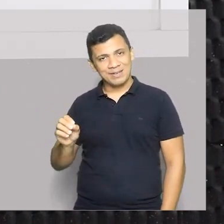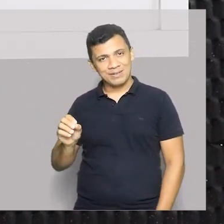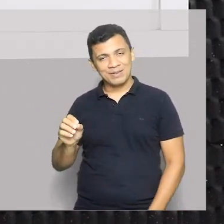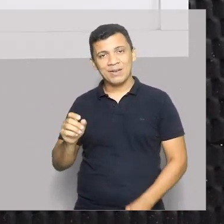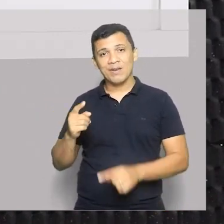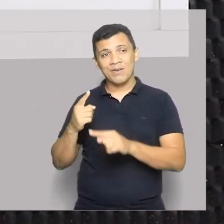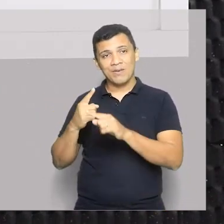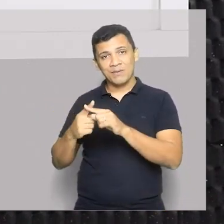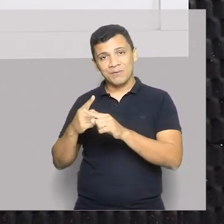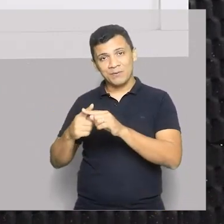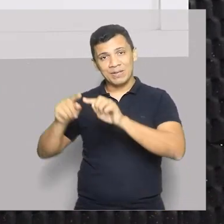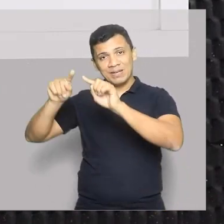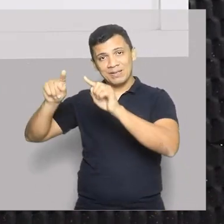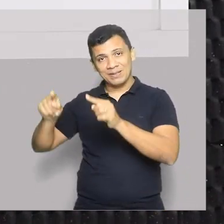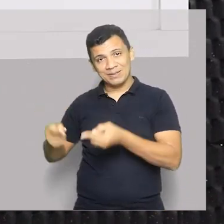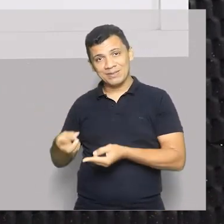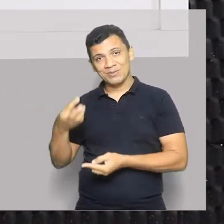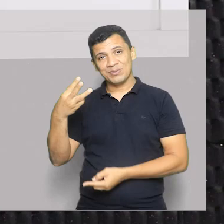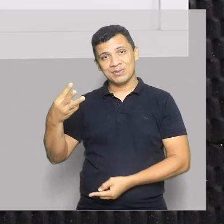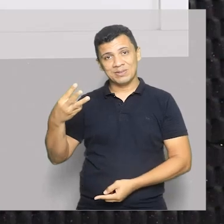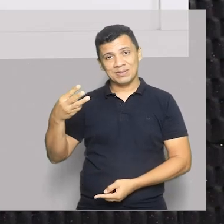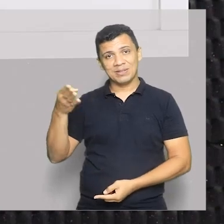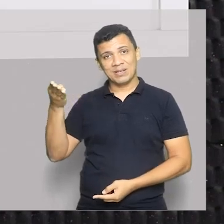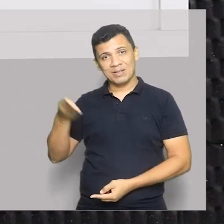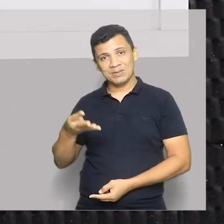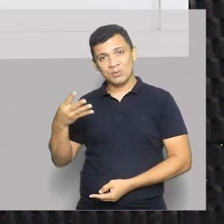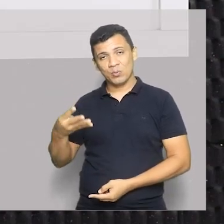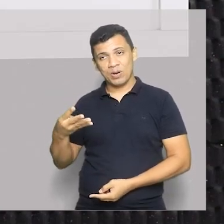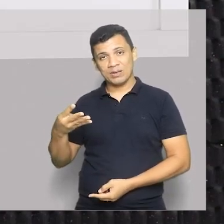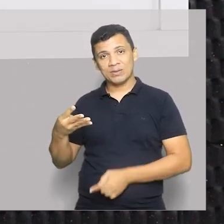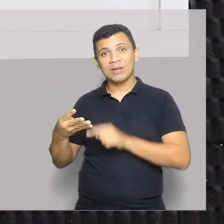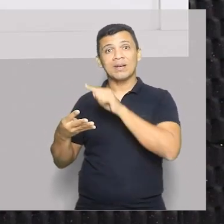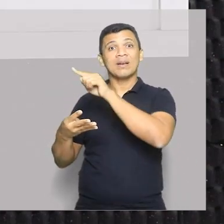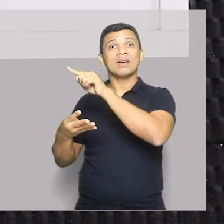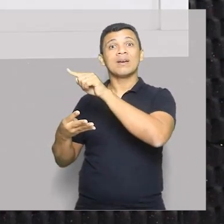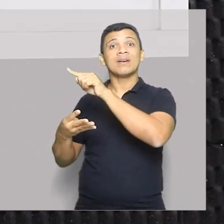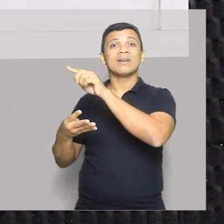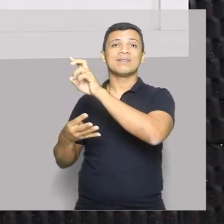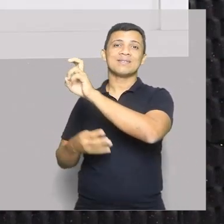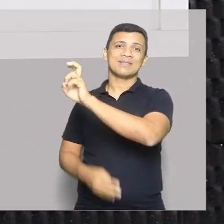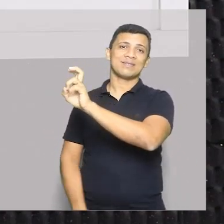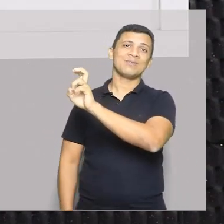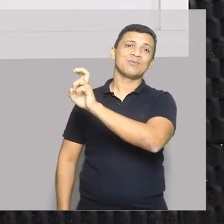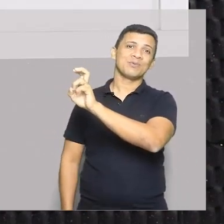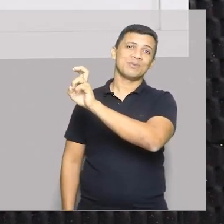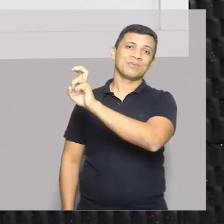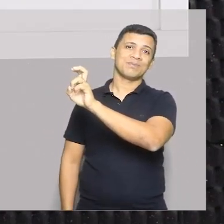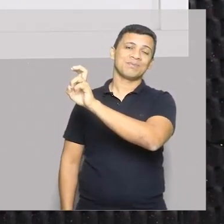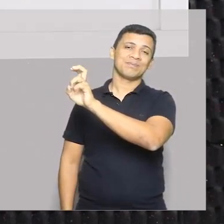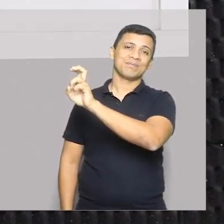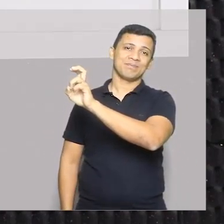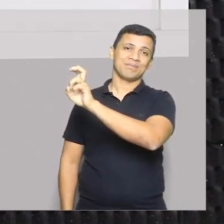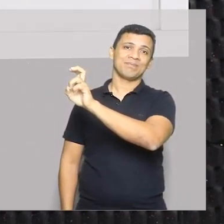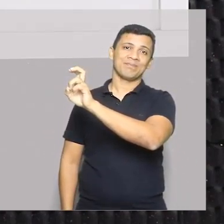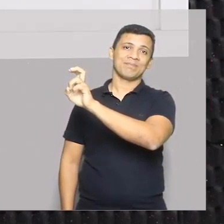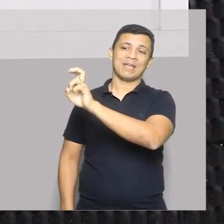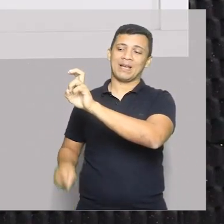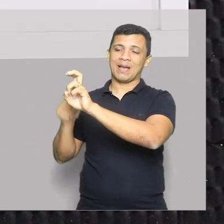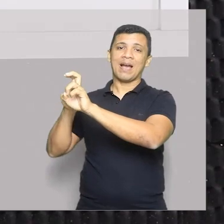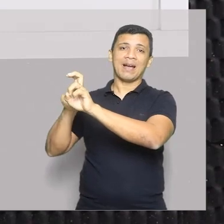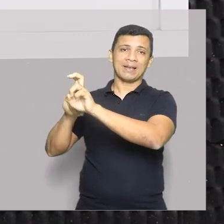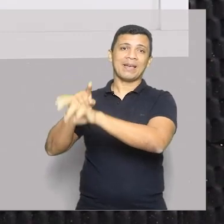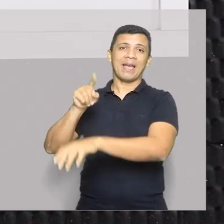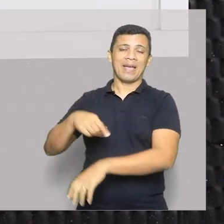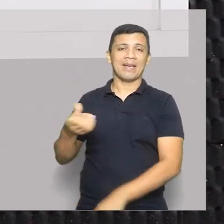vezes 3/4 elevado a 5. É a sexta etapa.